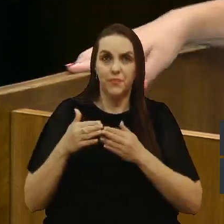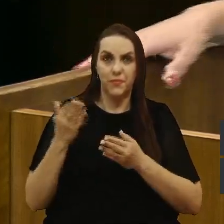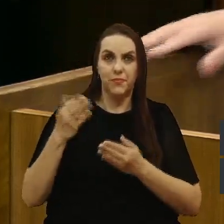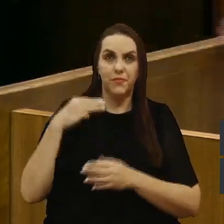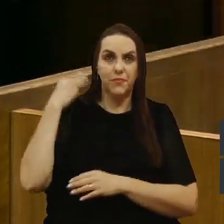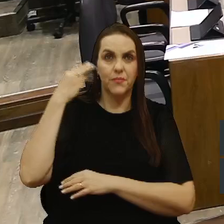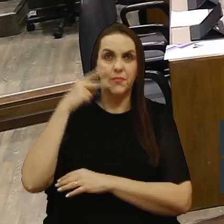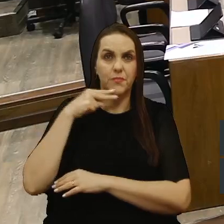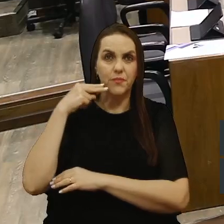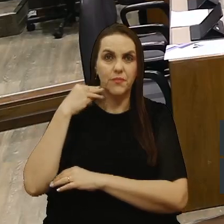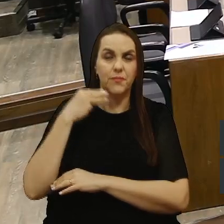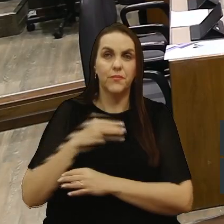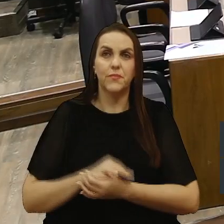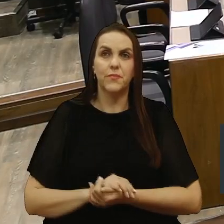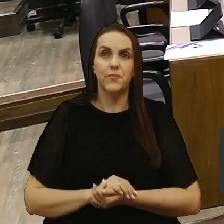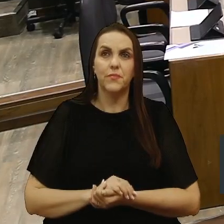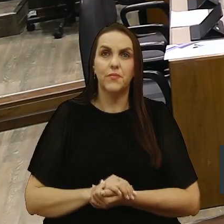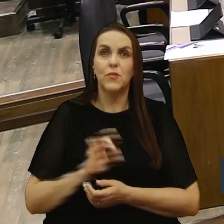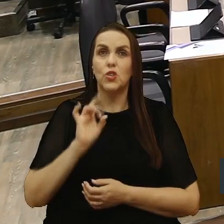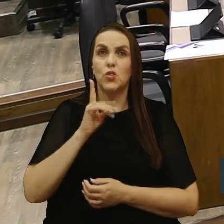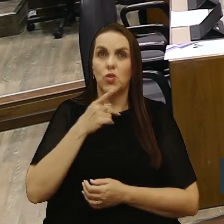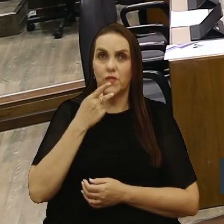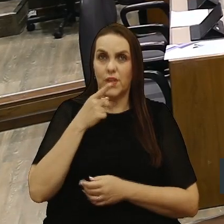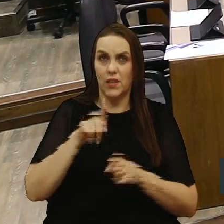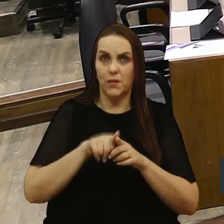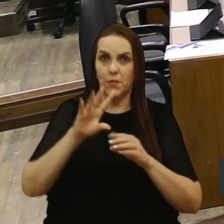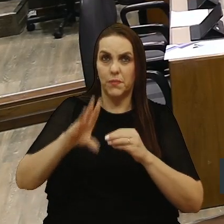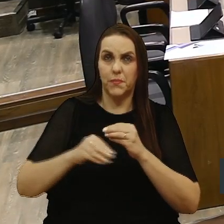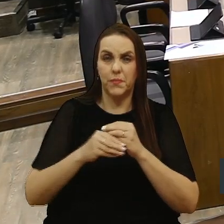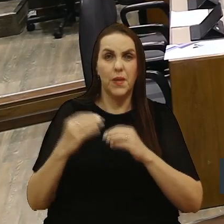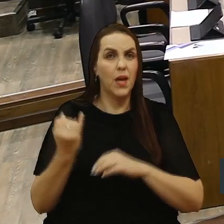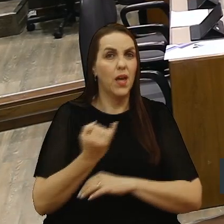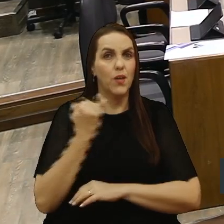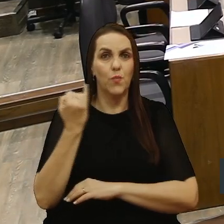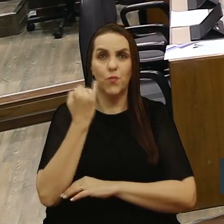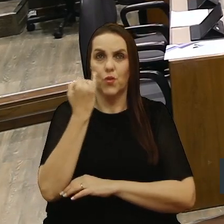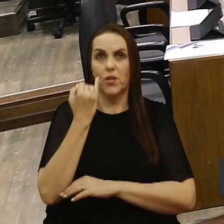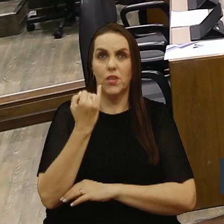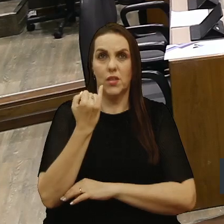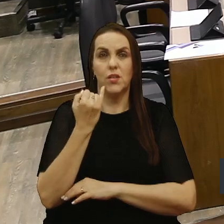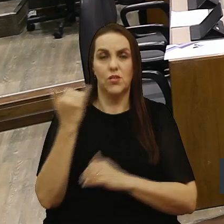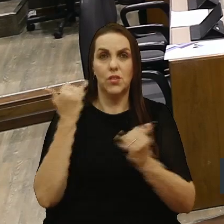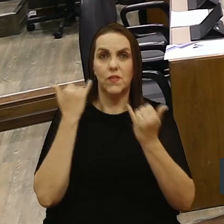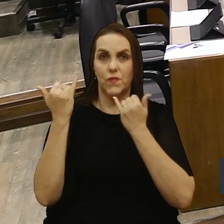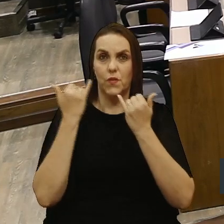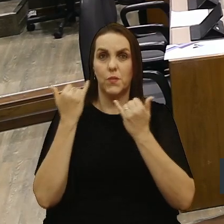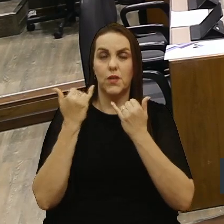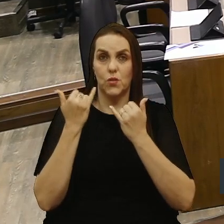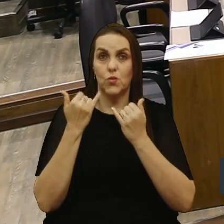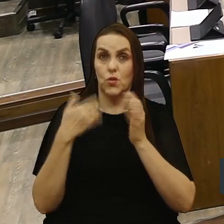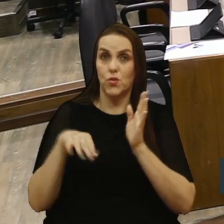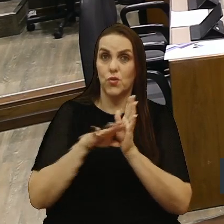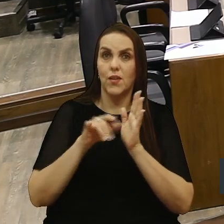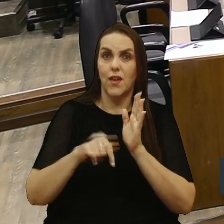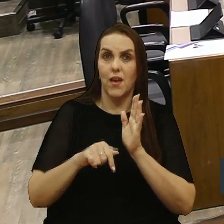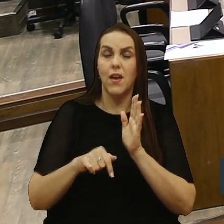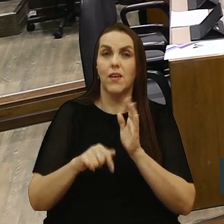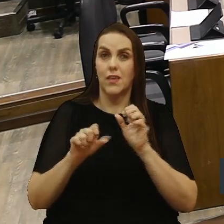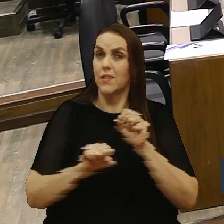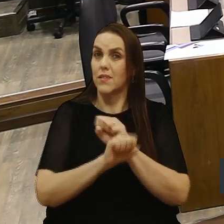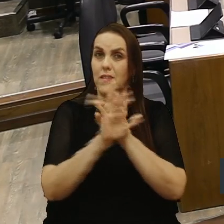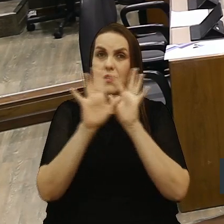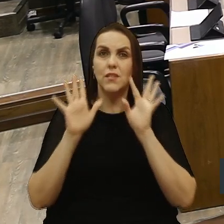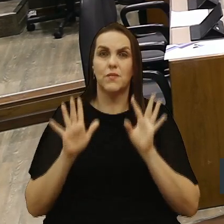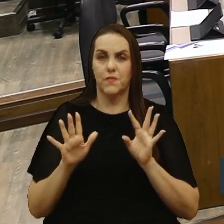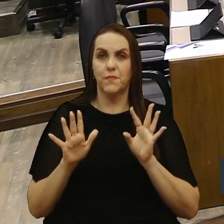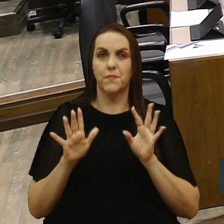Marisol. Vereadora Daiane, quero só reforçar, é super importante que essas informações cheguem e sejam, né, bem transparentes e